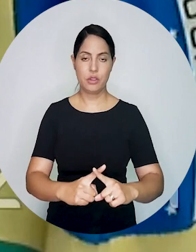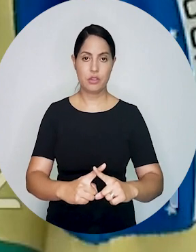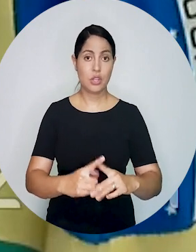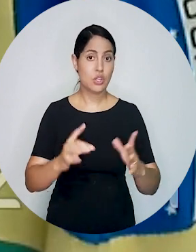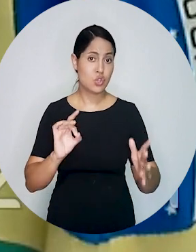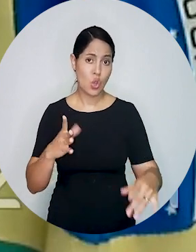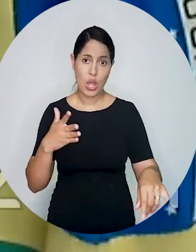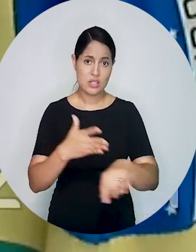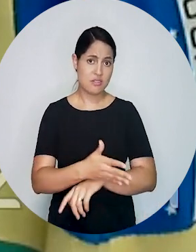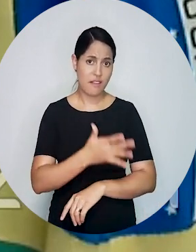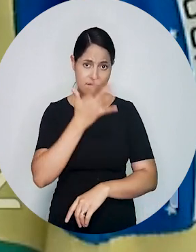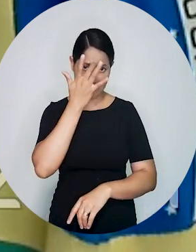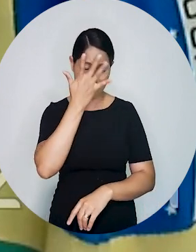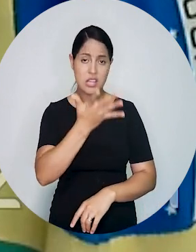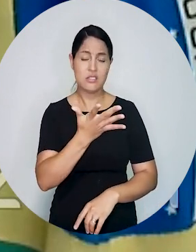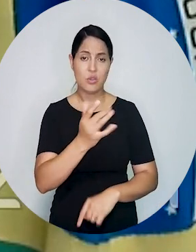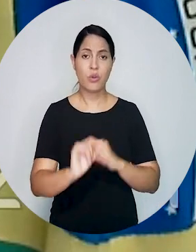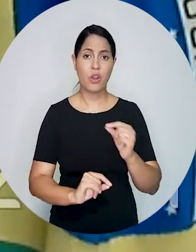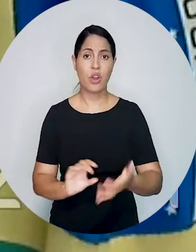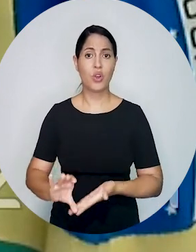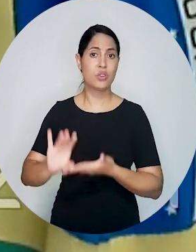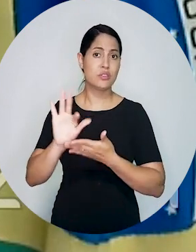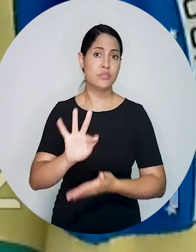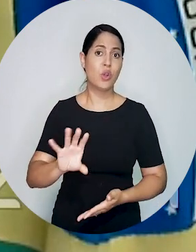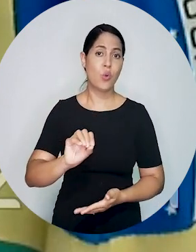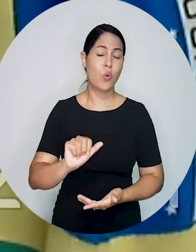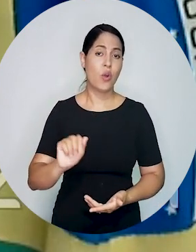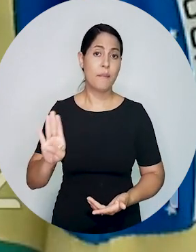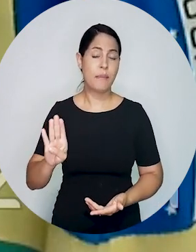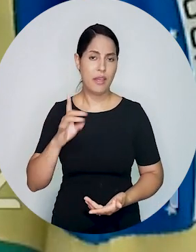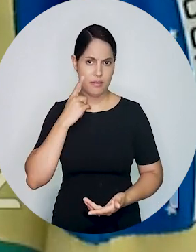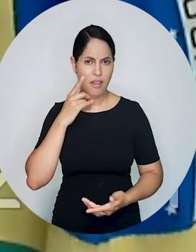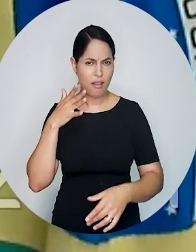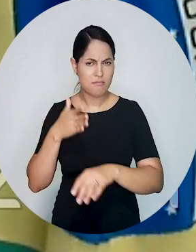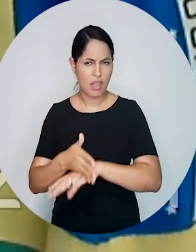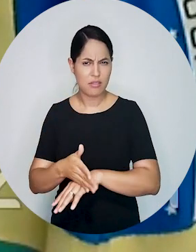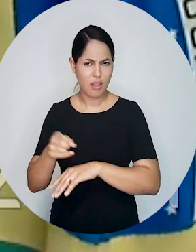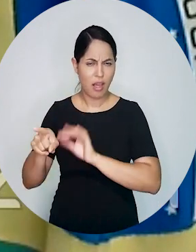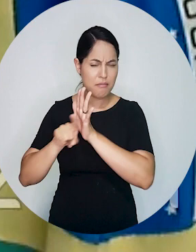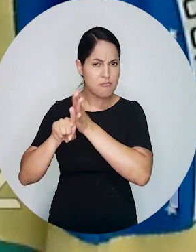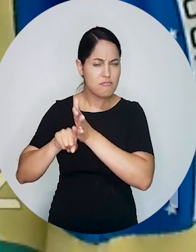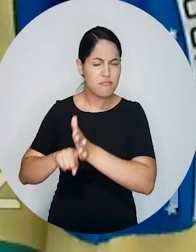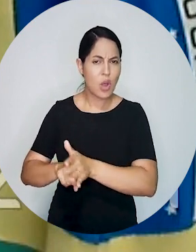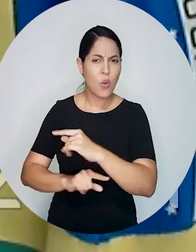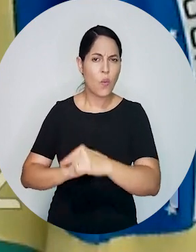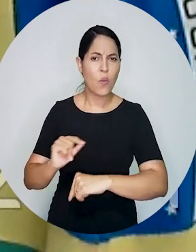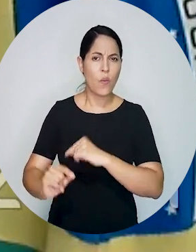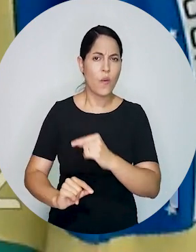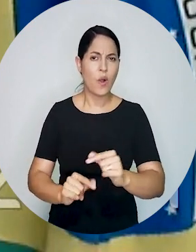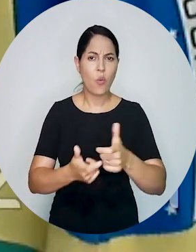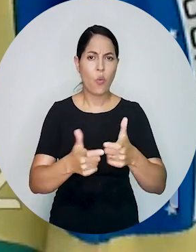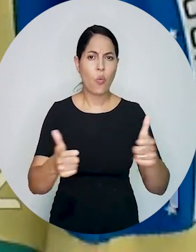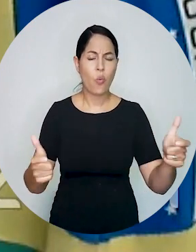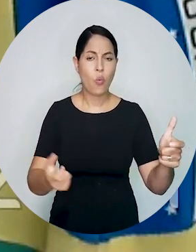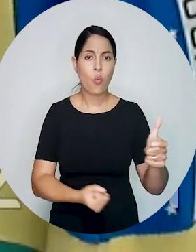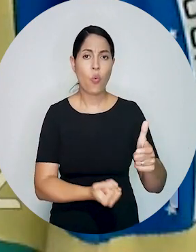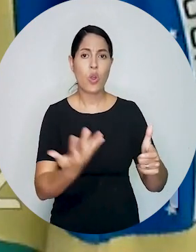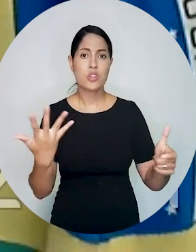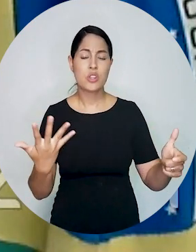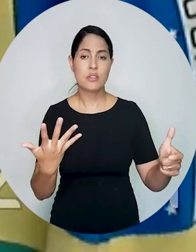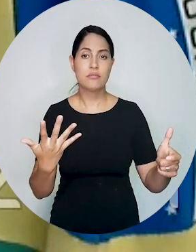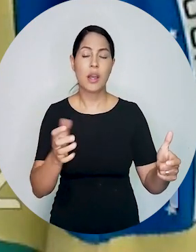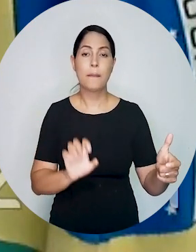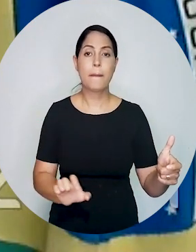o aspecto da competitividade, basta que você acesse aí o Conselho Federal da OAB e lá busque